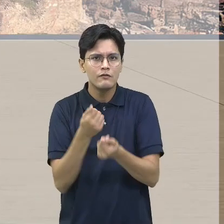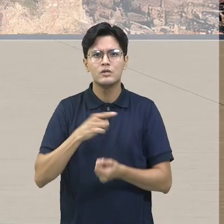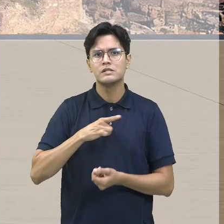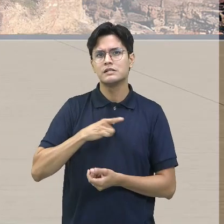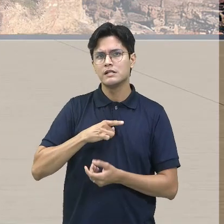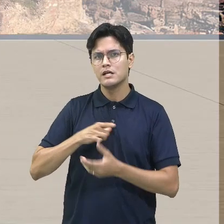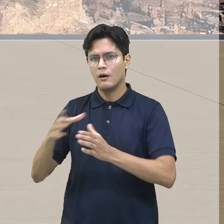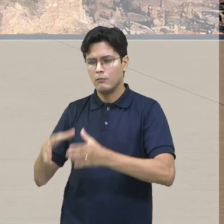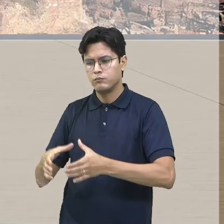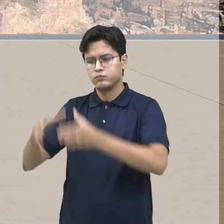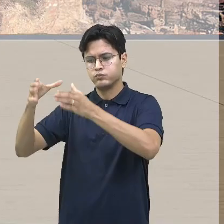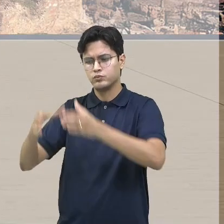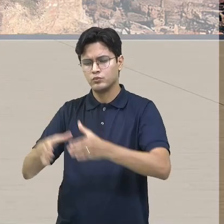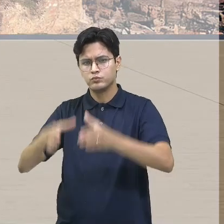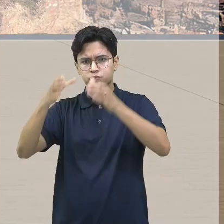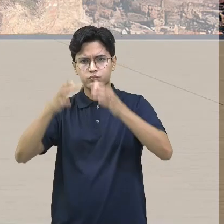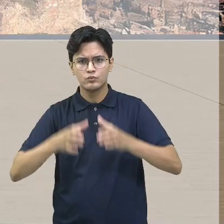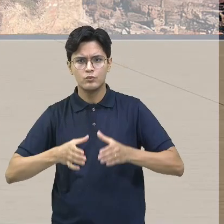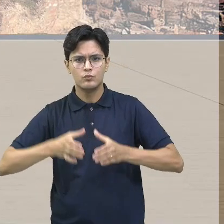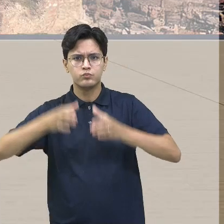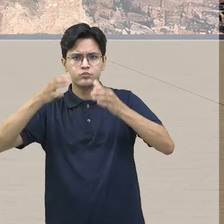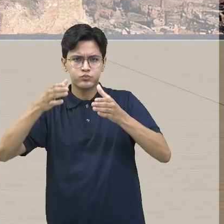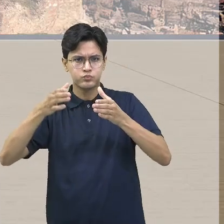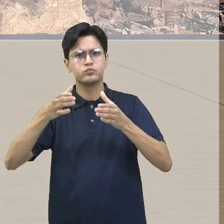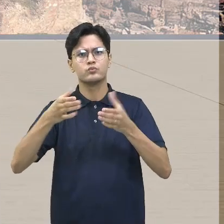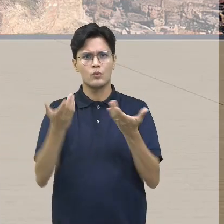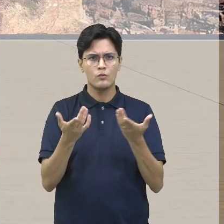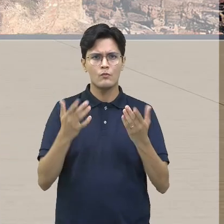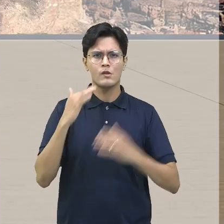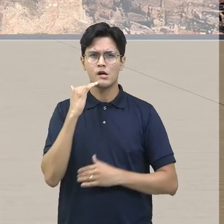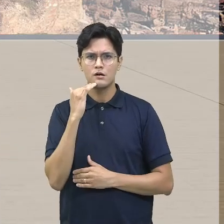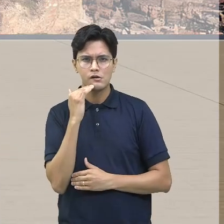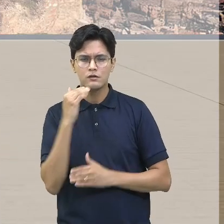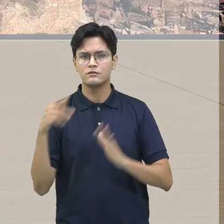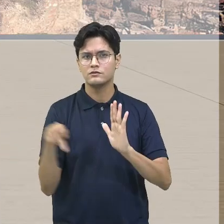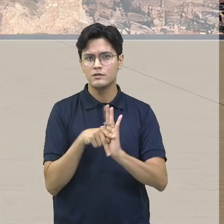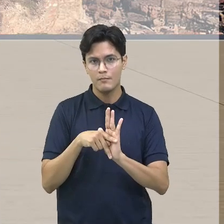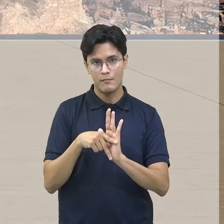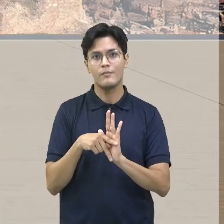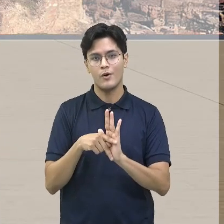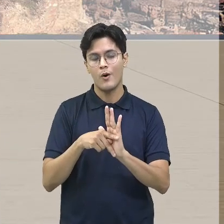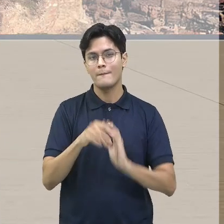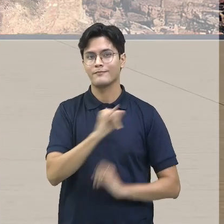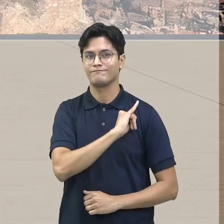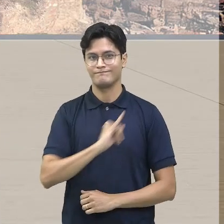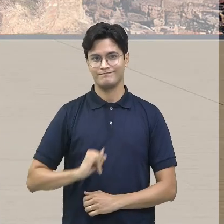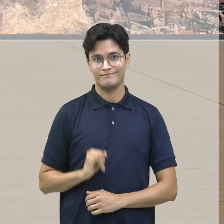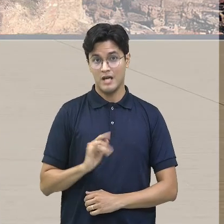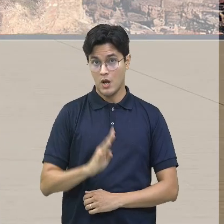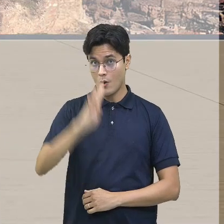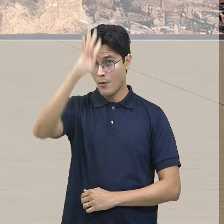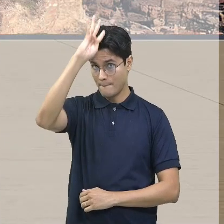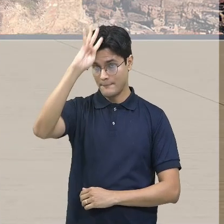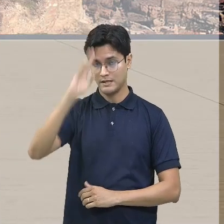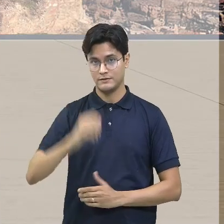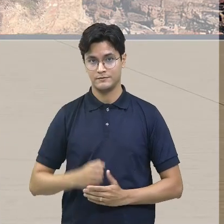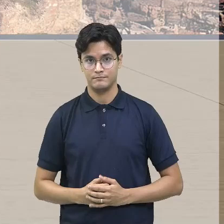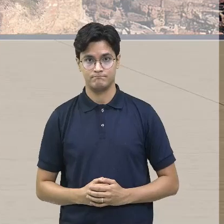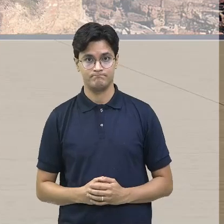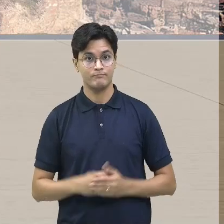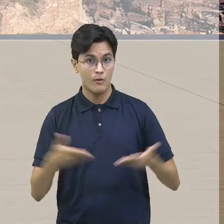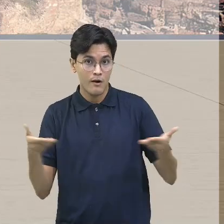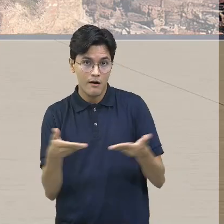ruínas do Império Romano. Vale ressaltar que em nossa aula iremos tratar um assunto muito